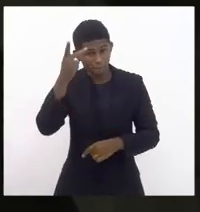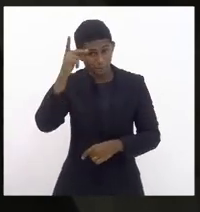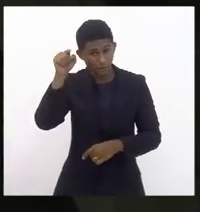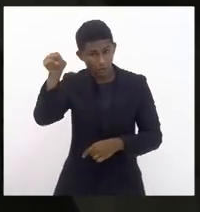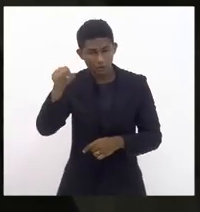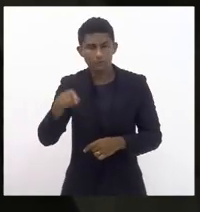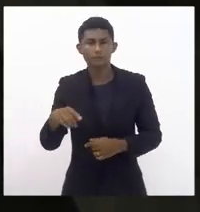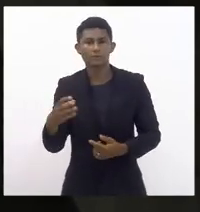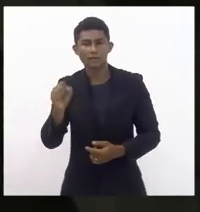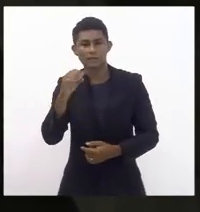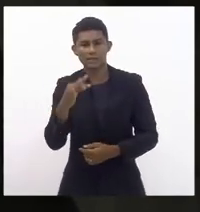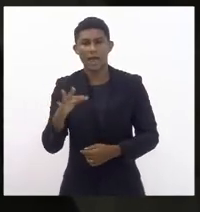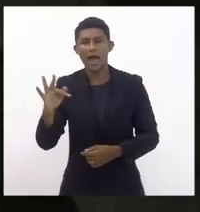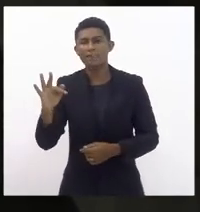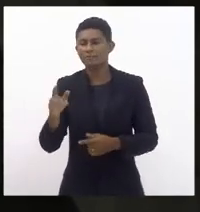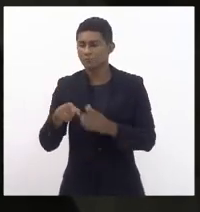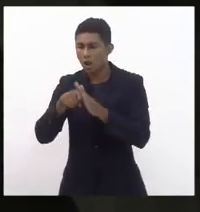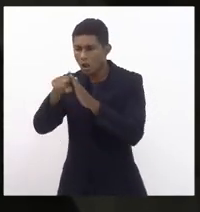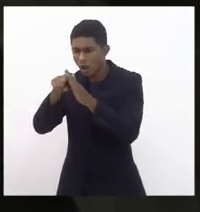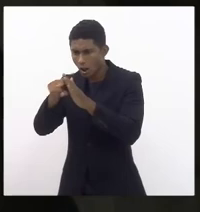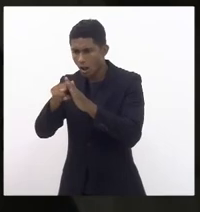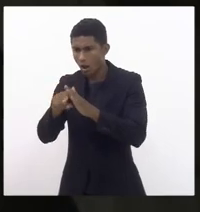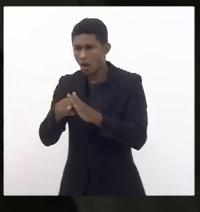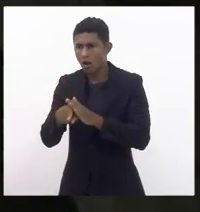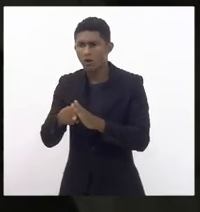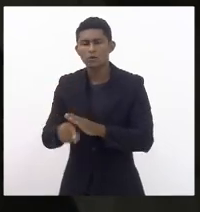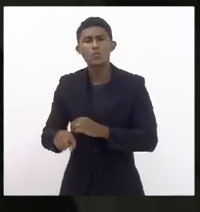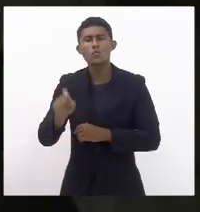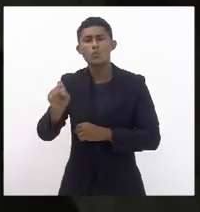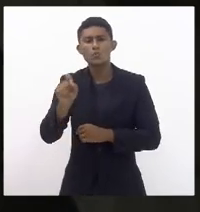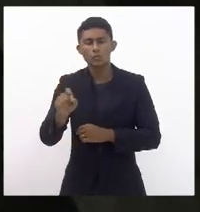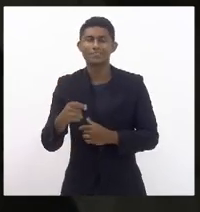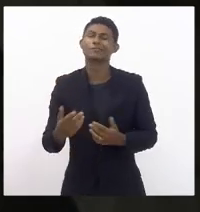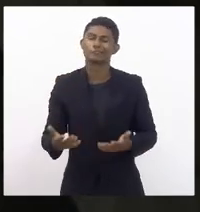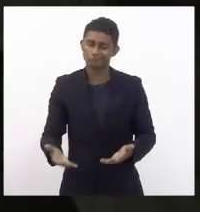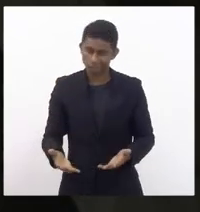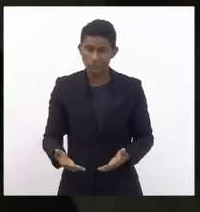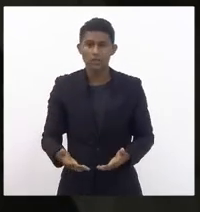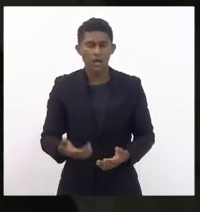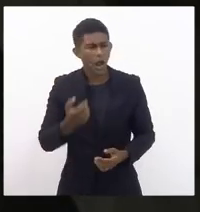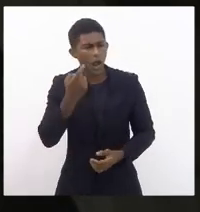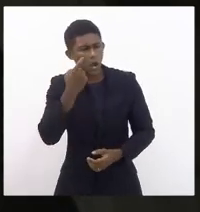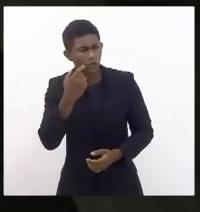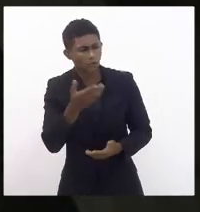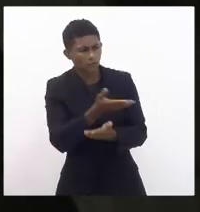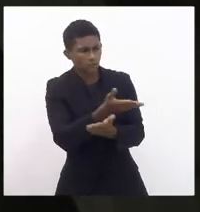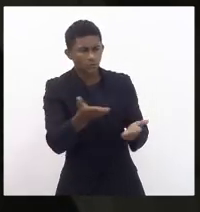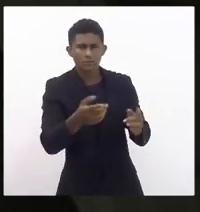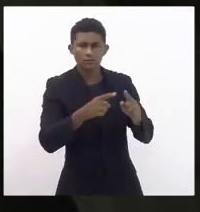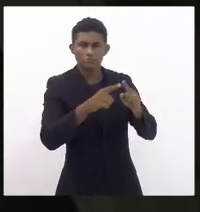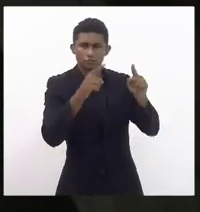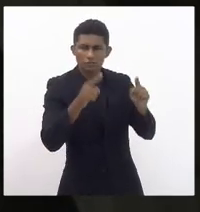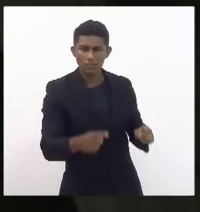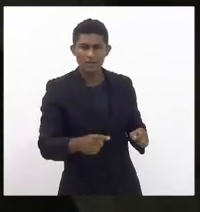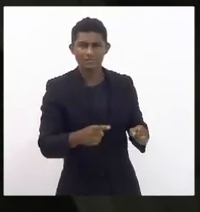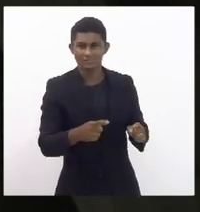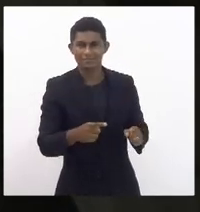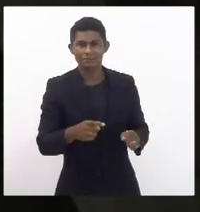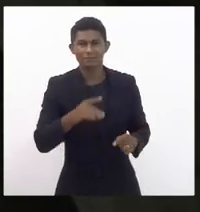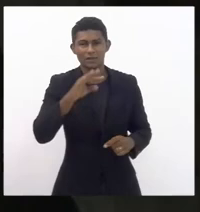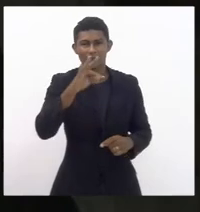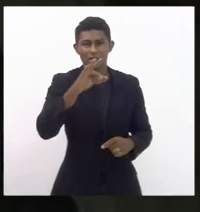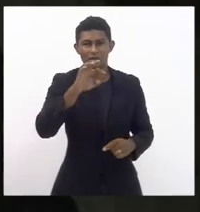São Paulo que disciplina inclusive esse esse ponto reconhecimento dos dos técnicos em educação infantil pela